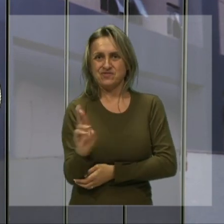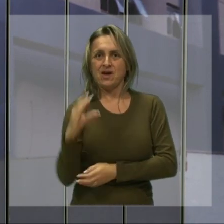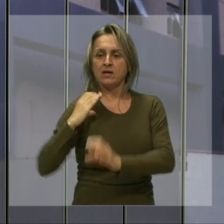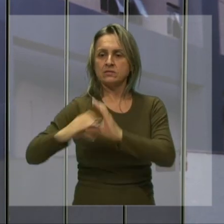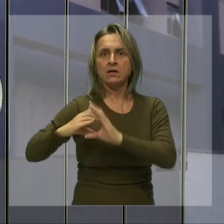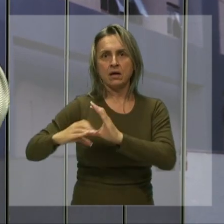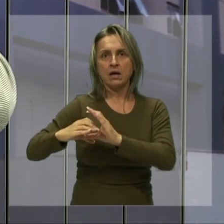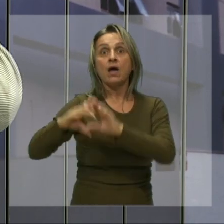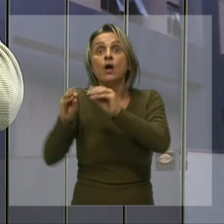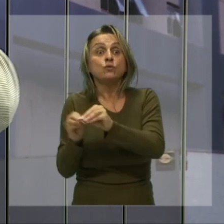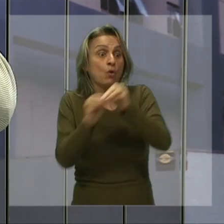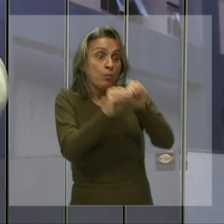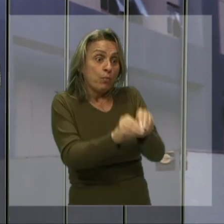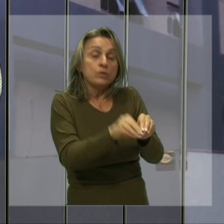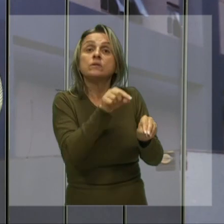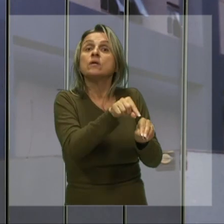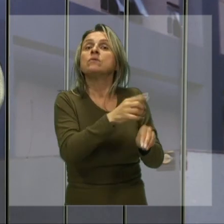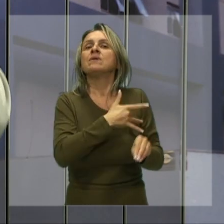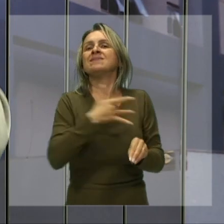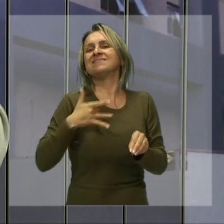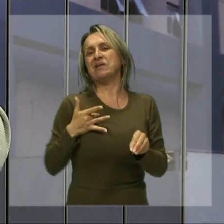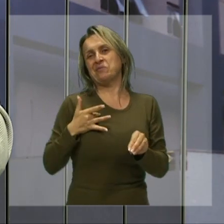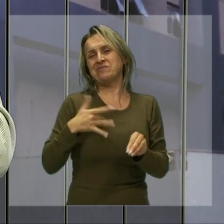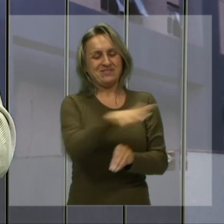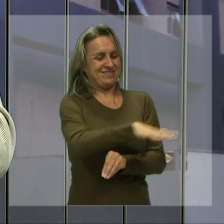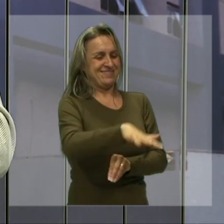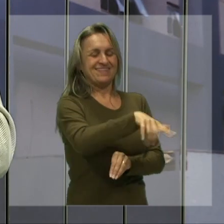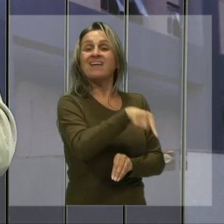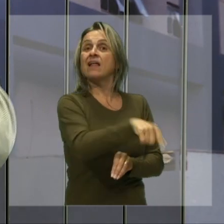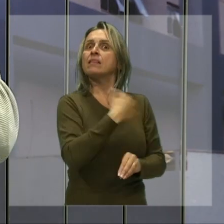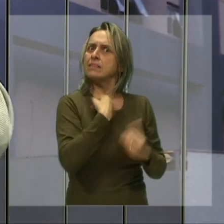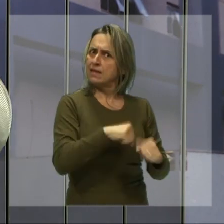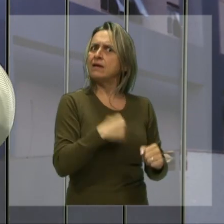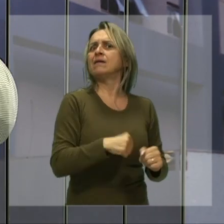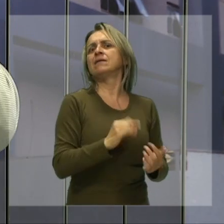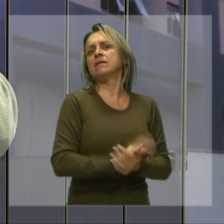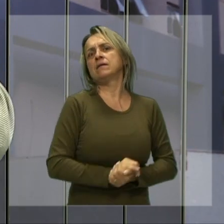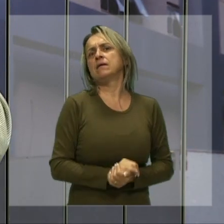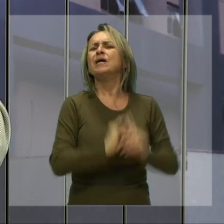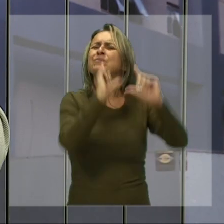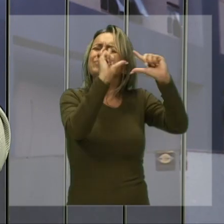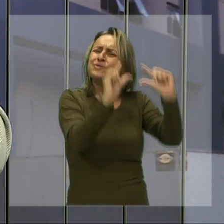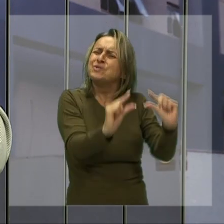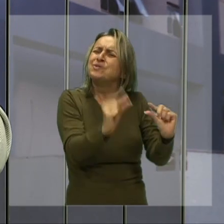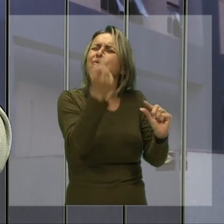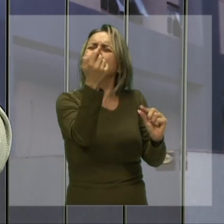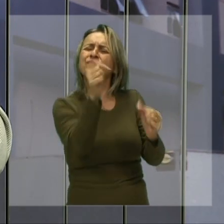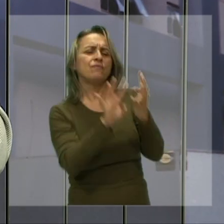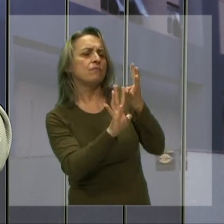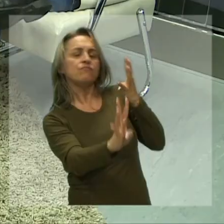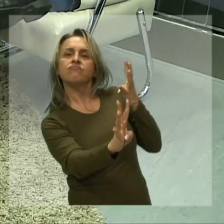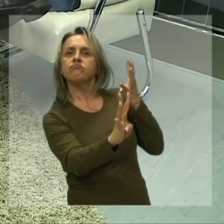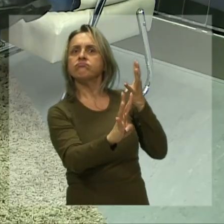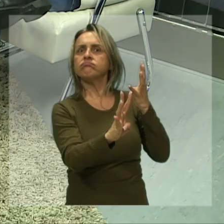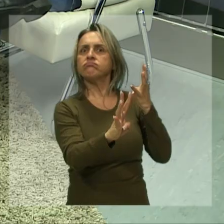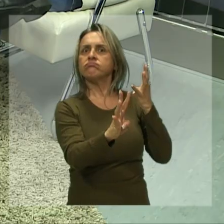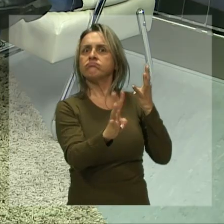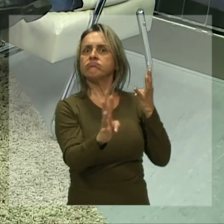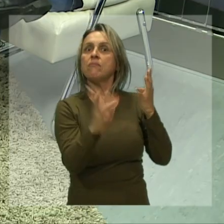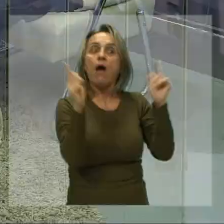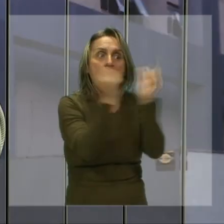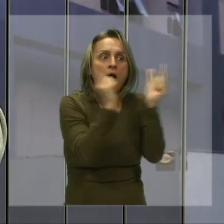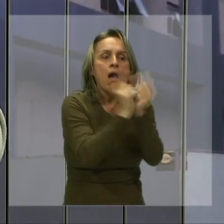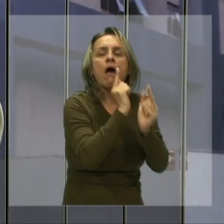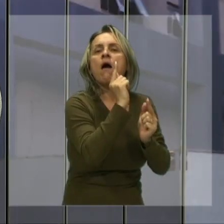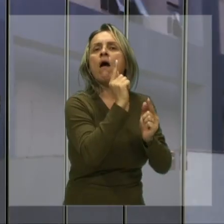colocando em exames, em mutirão, lá na saúde que está precisando, para diminuir aquelas filas da saúde que estão lá, para atender o